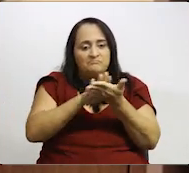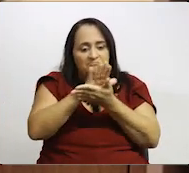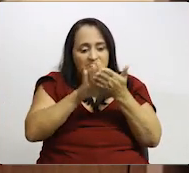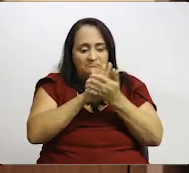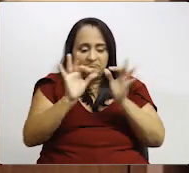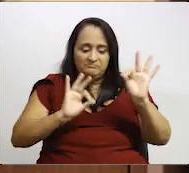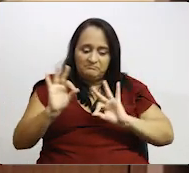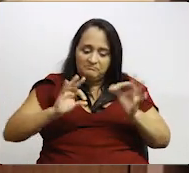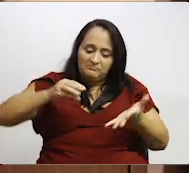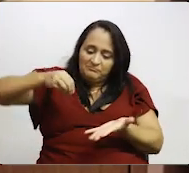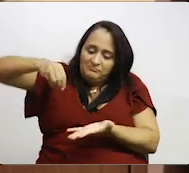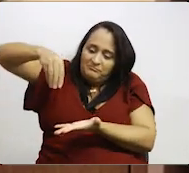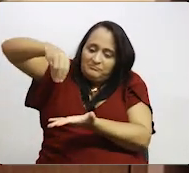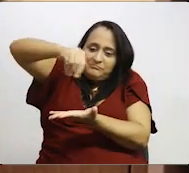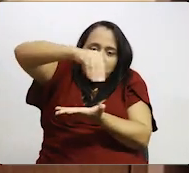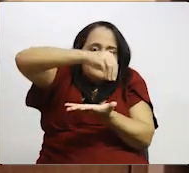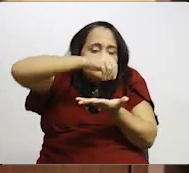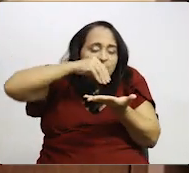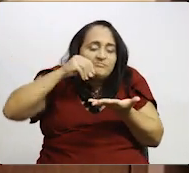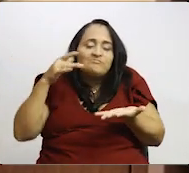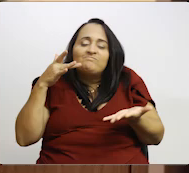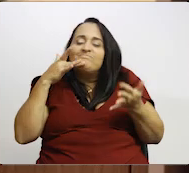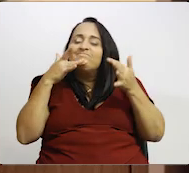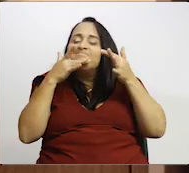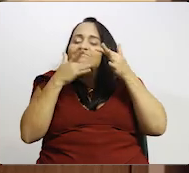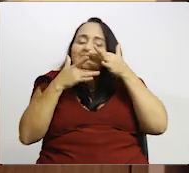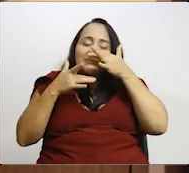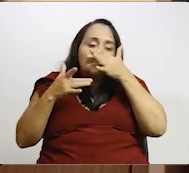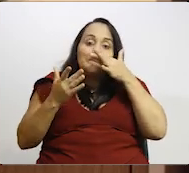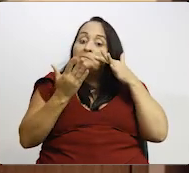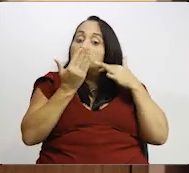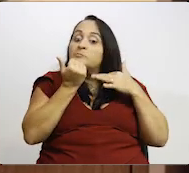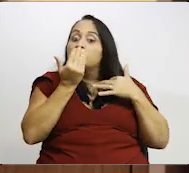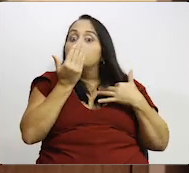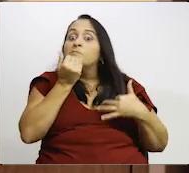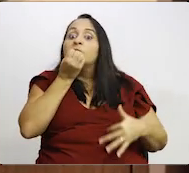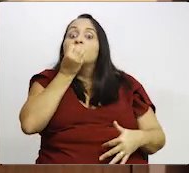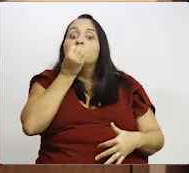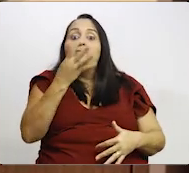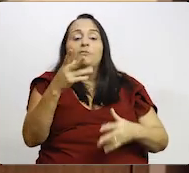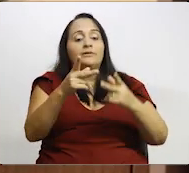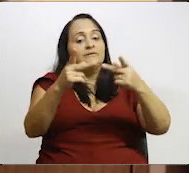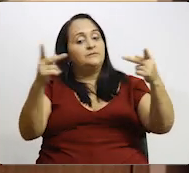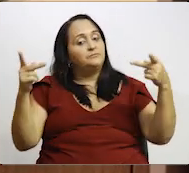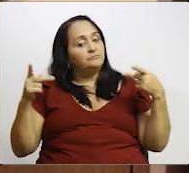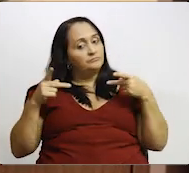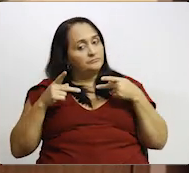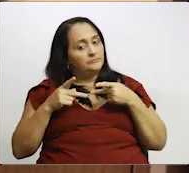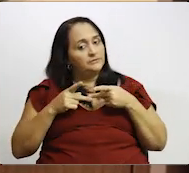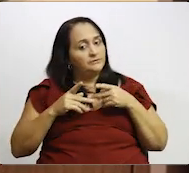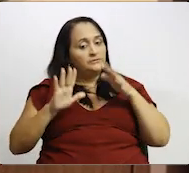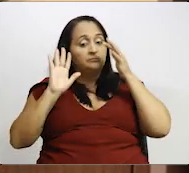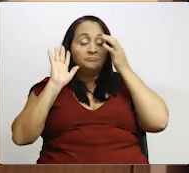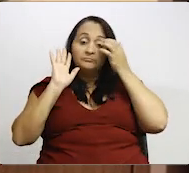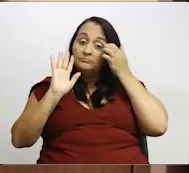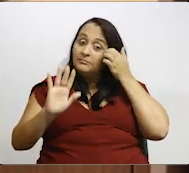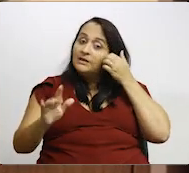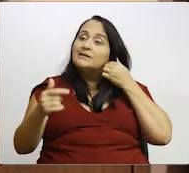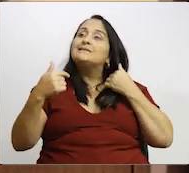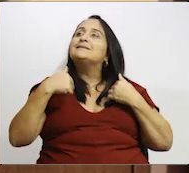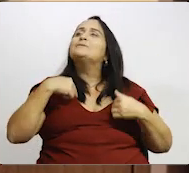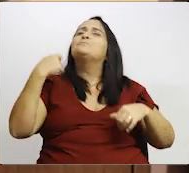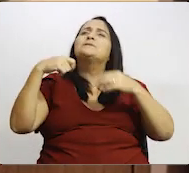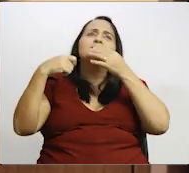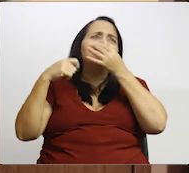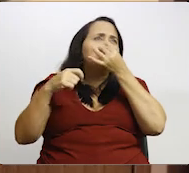temperos e tudo que envolve comer uma boa pizza. É claro que eu sempre tenho que ter na minha mente que eu tenho que levar para o meu